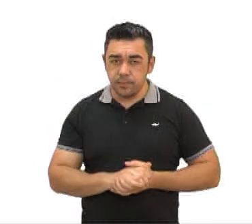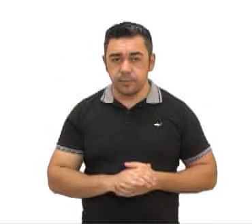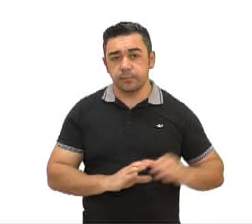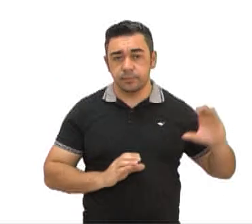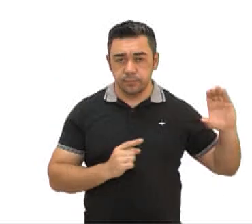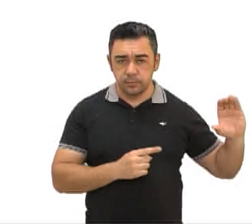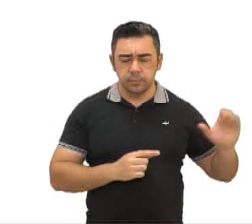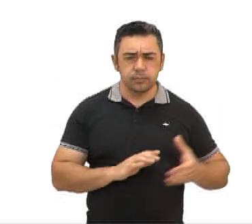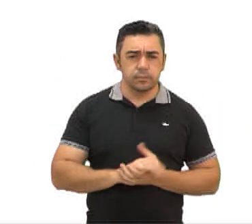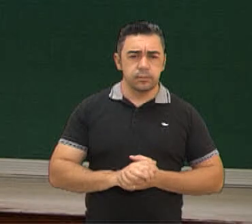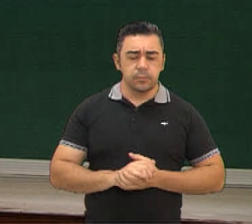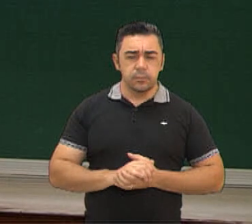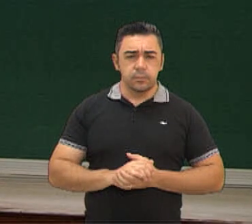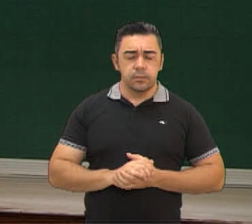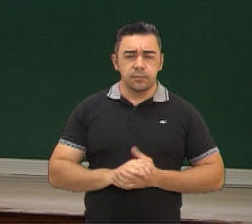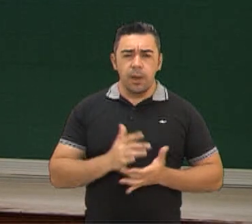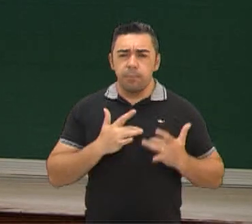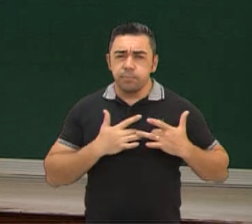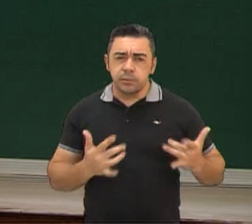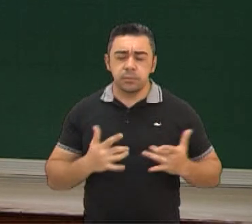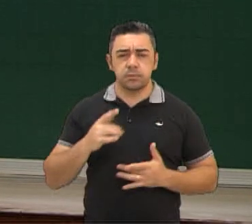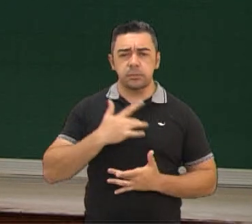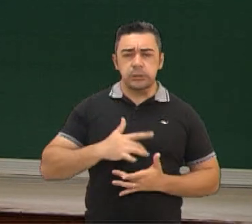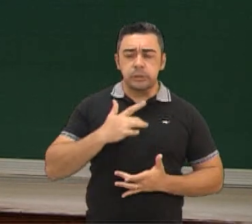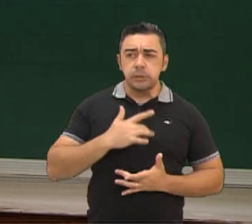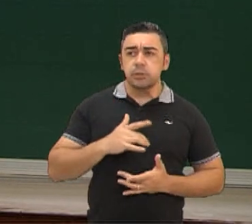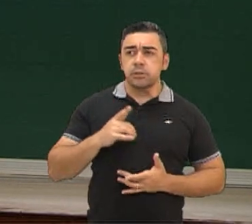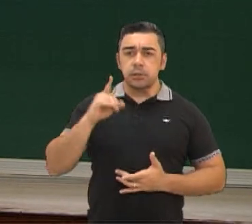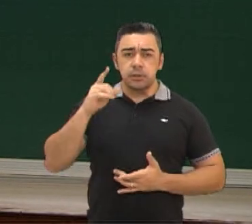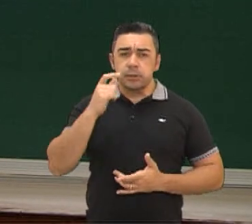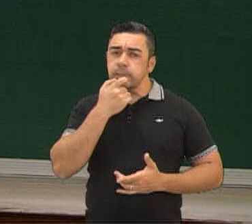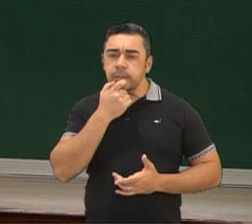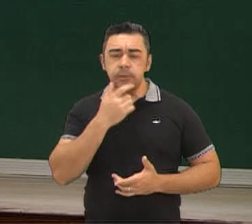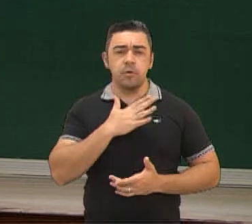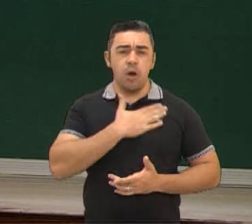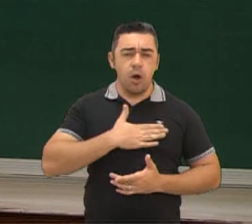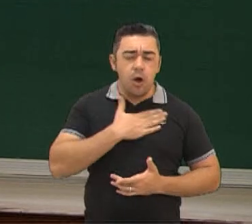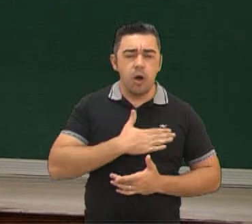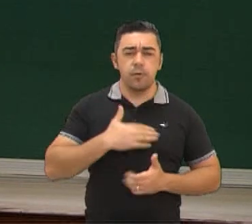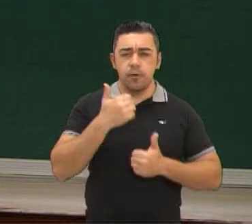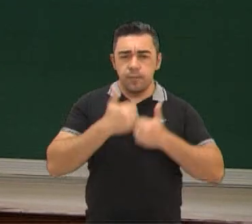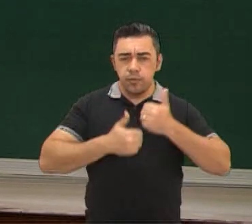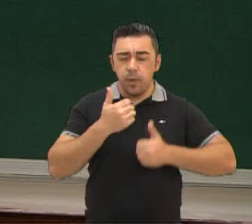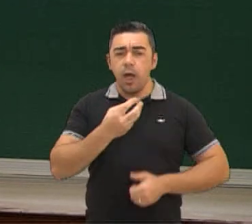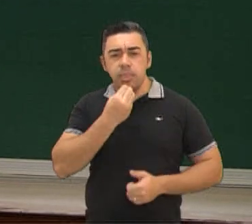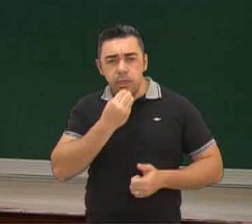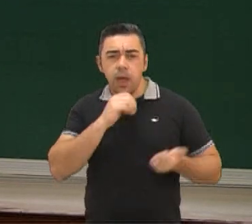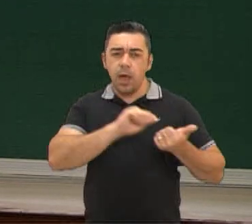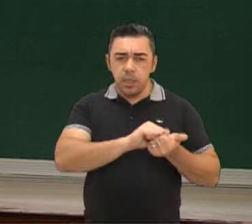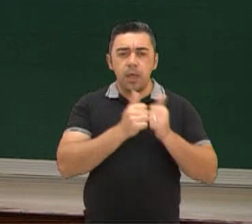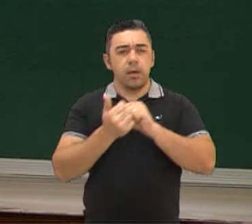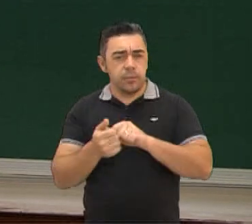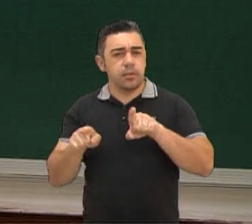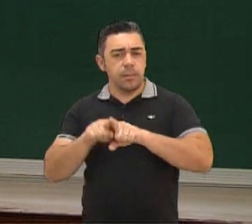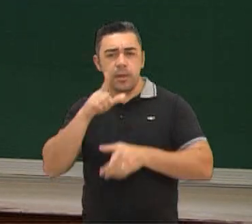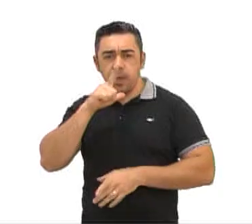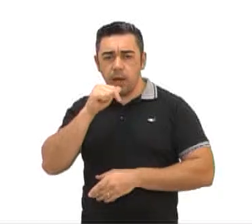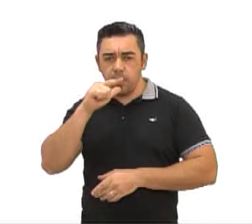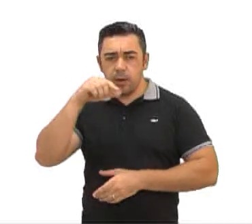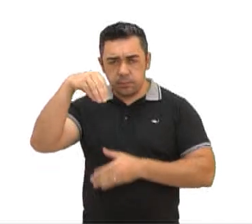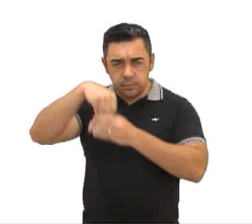a paixão que os ingleses, principalmente, tinham pelo futebol, que acabou levando eles a tentar fazer uma partida de futebol também na